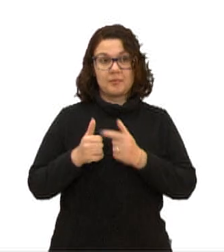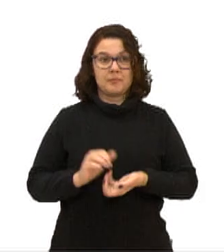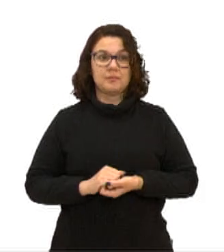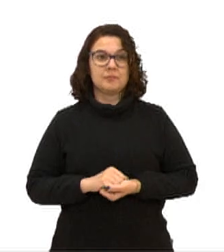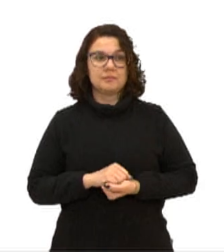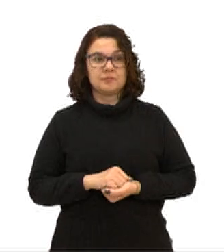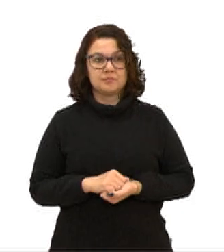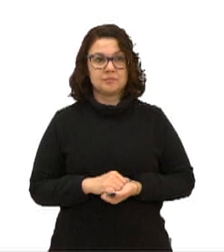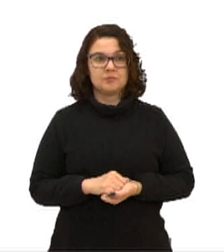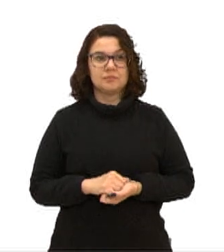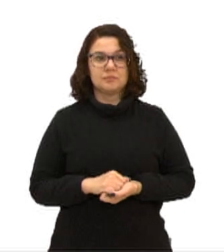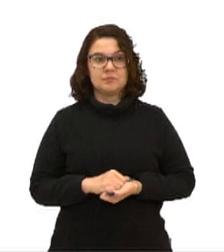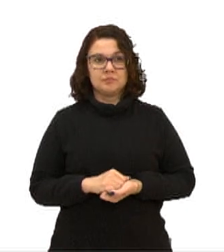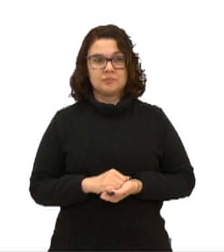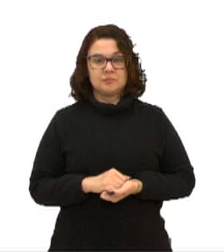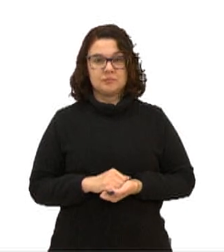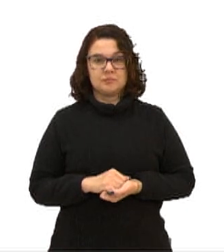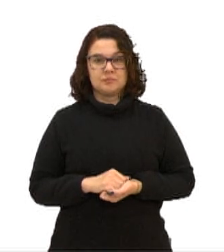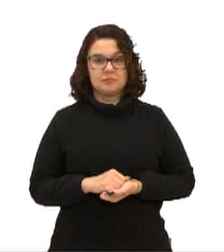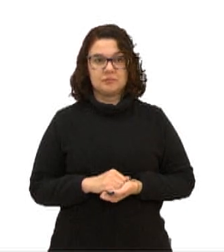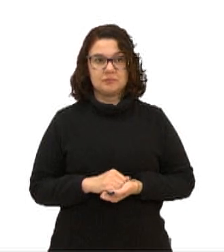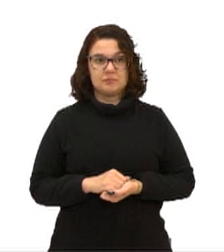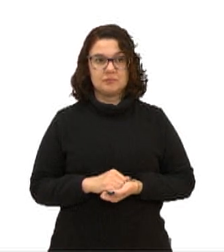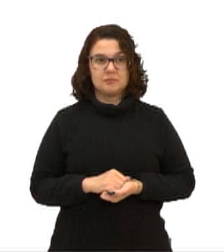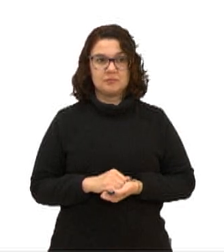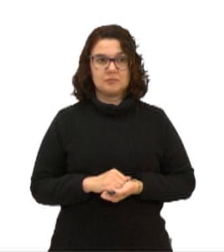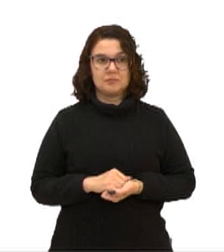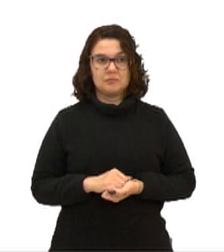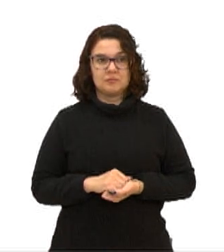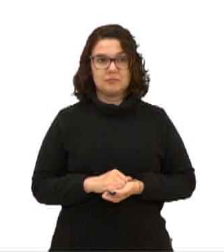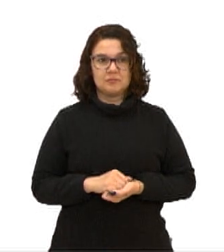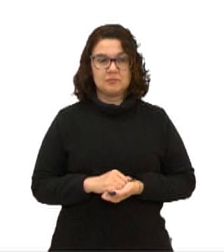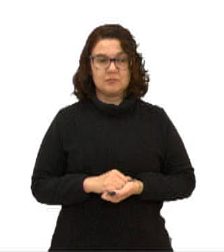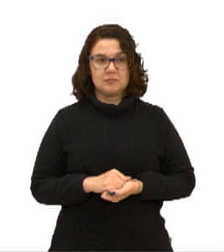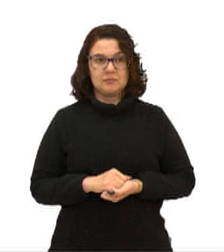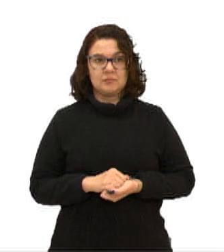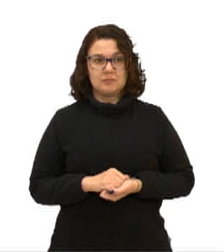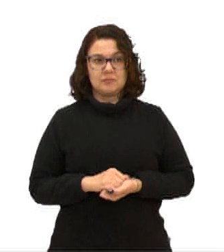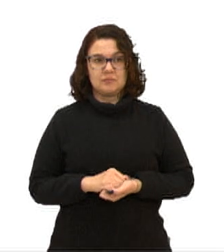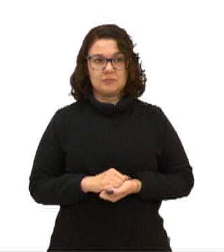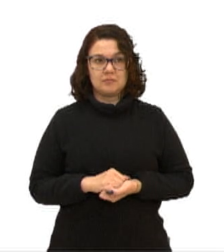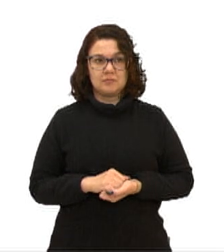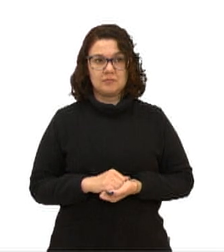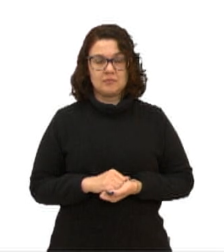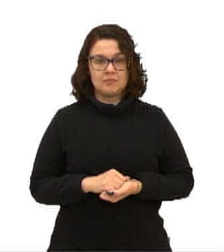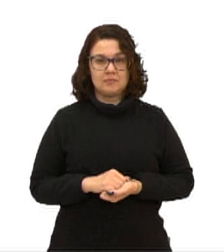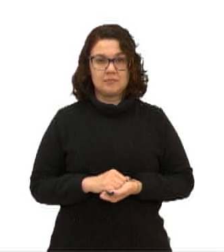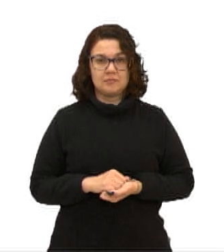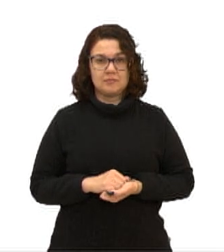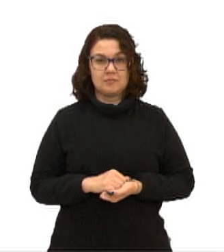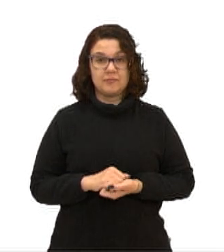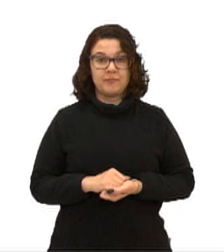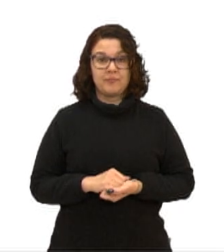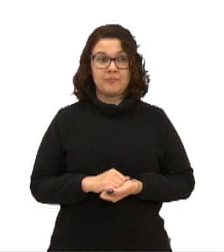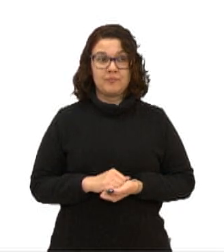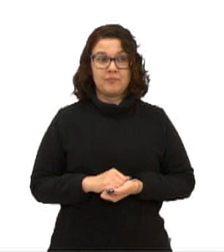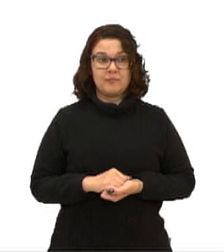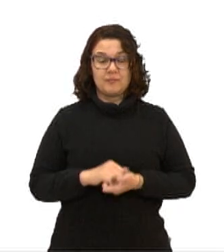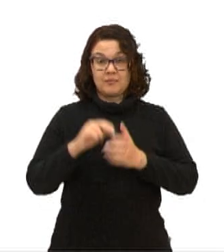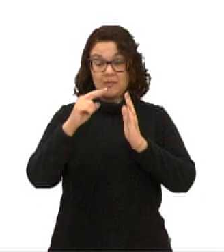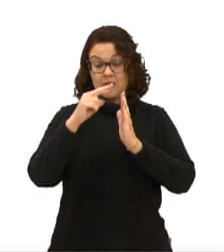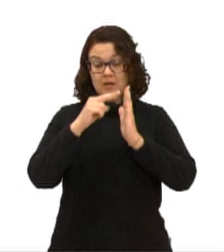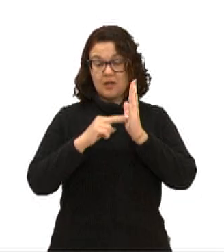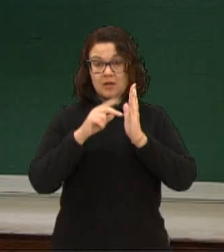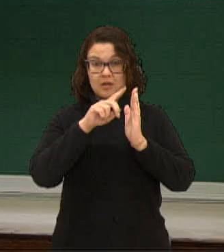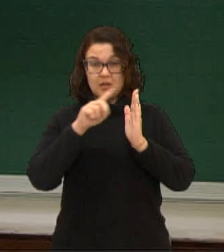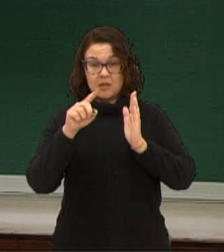a la protagonista del texto que leemos, elige las opciones que te parecen correctas. Entonces, leia